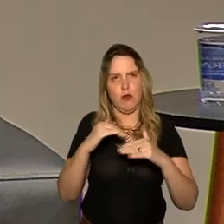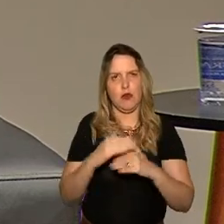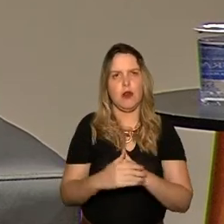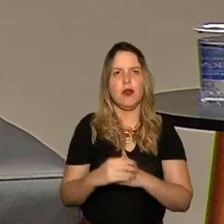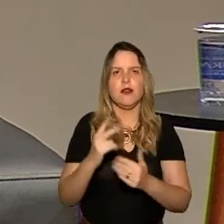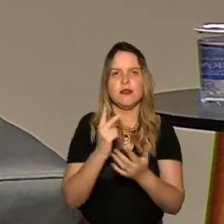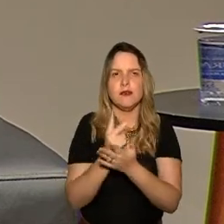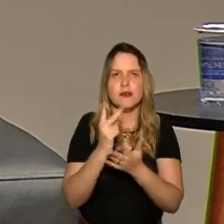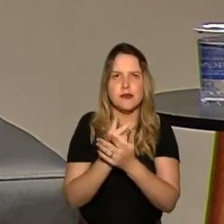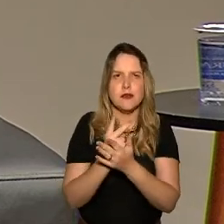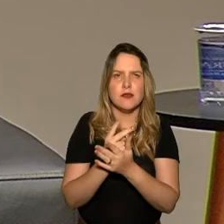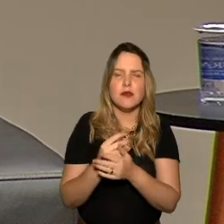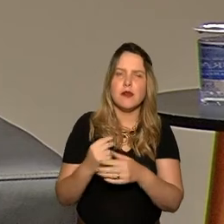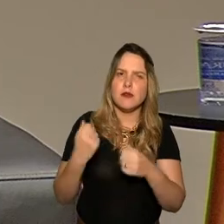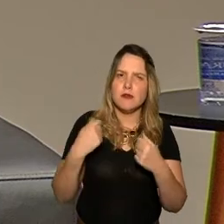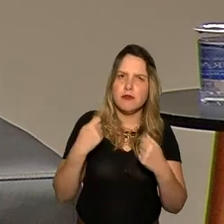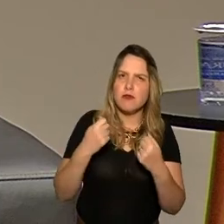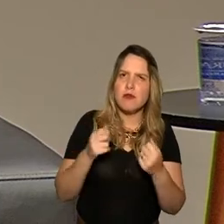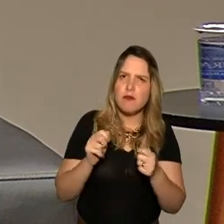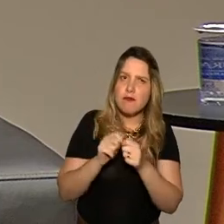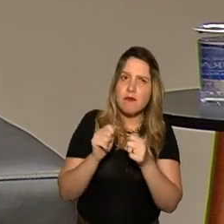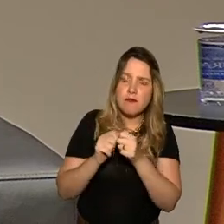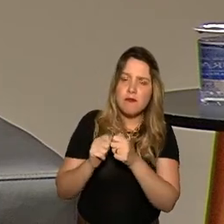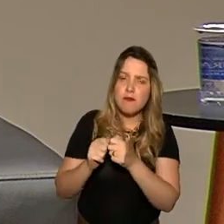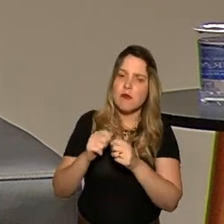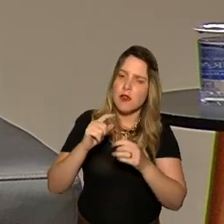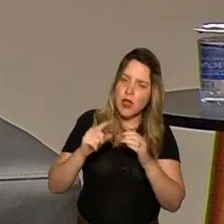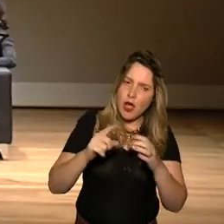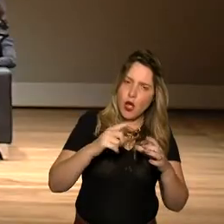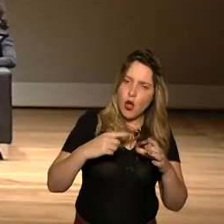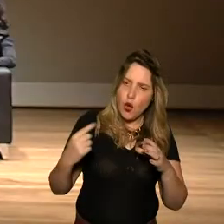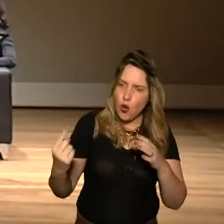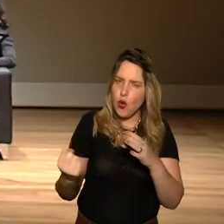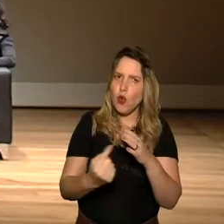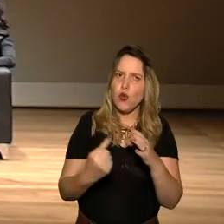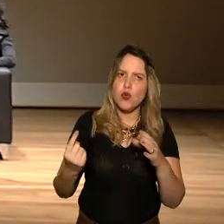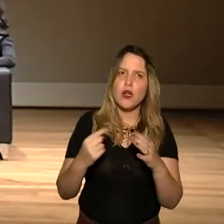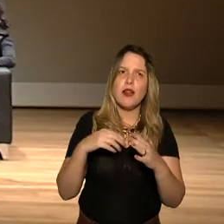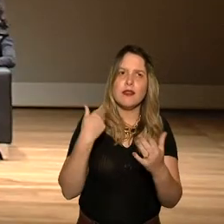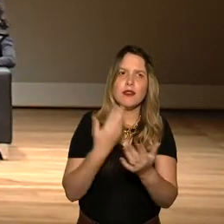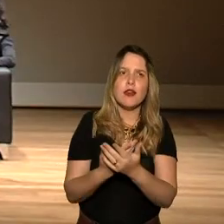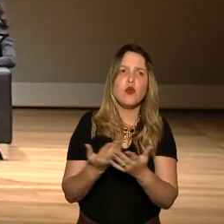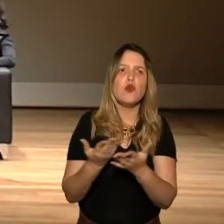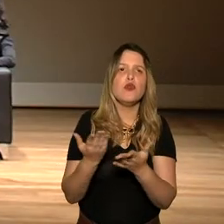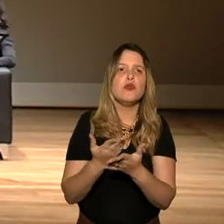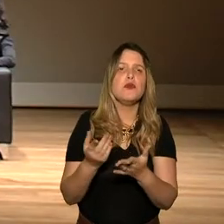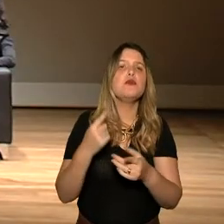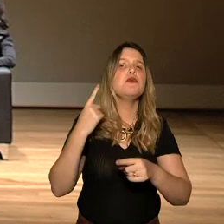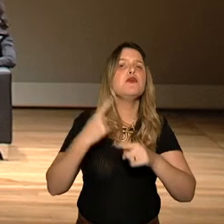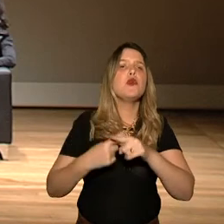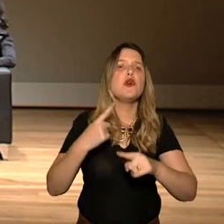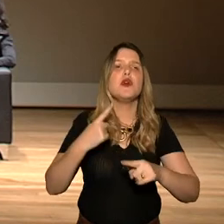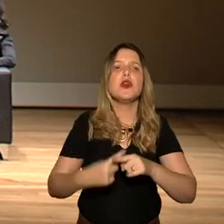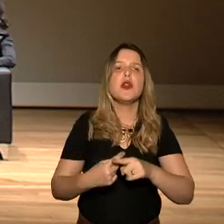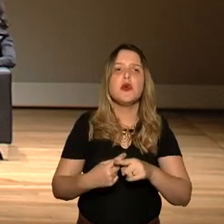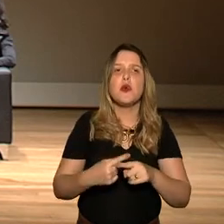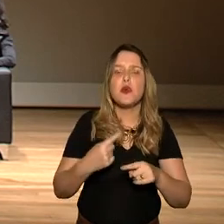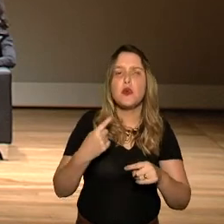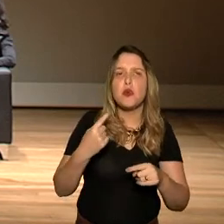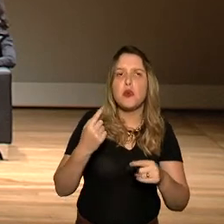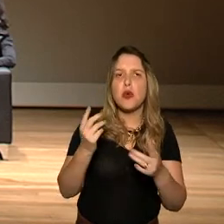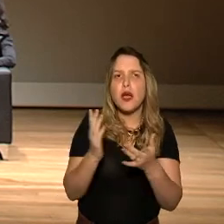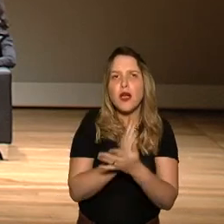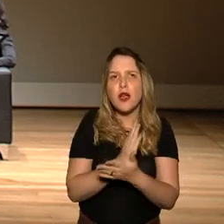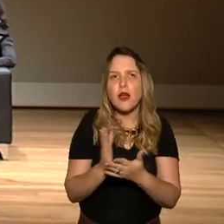significativo é que o Centro Cultural passou a realizar rodas de samba que até então não tinham acontecido Por quê não é um centro cultural